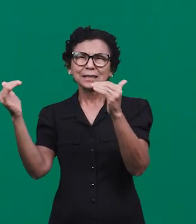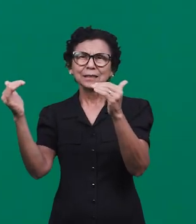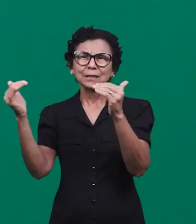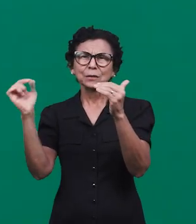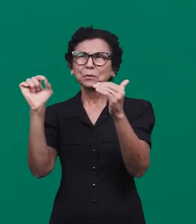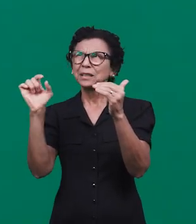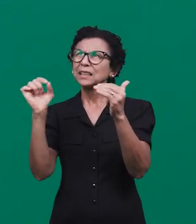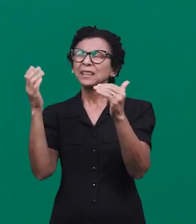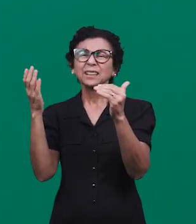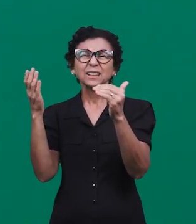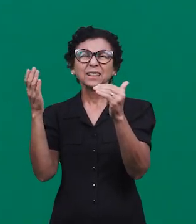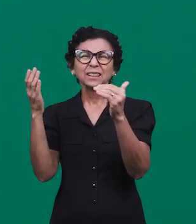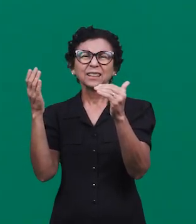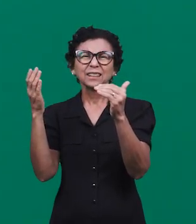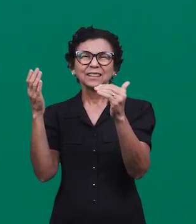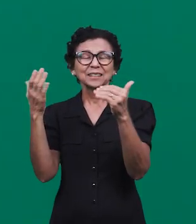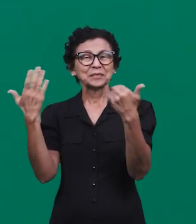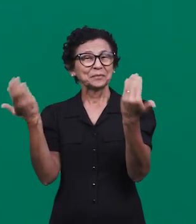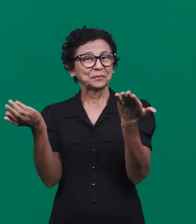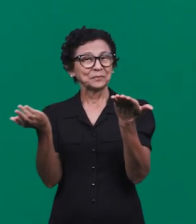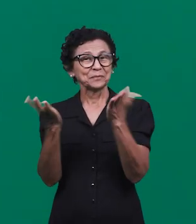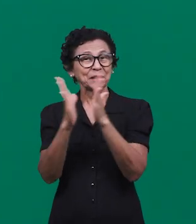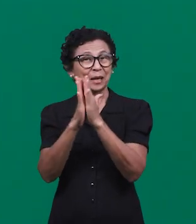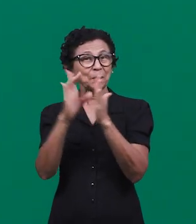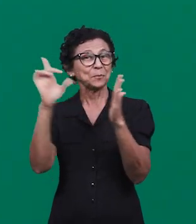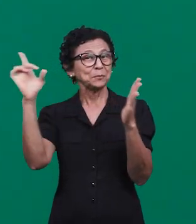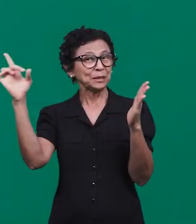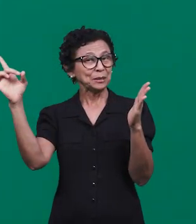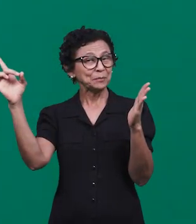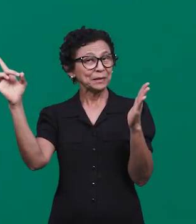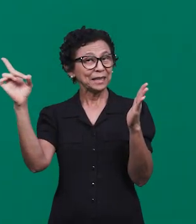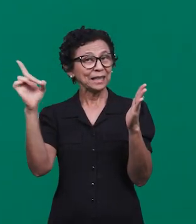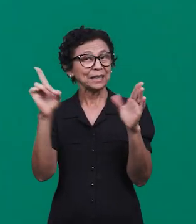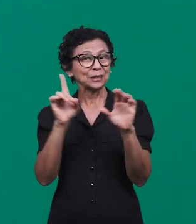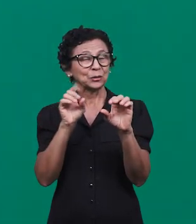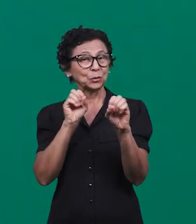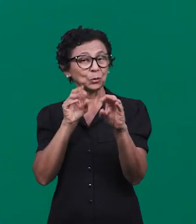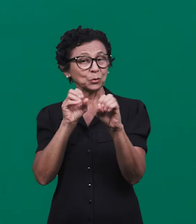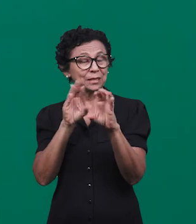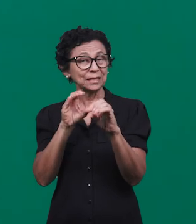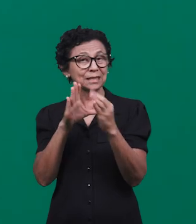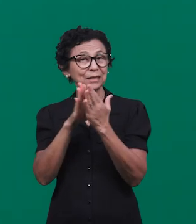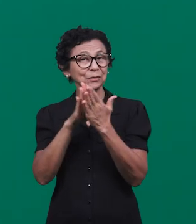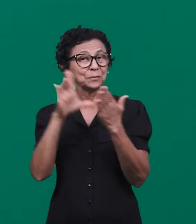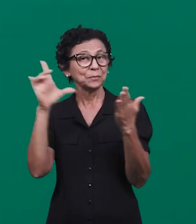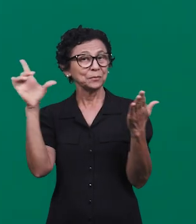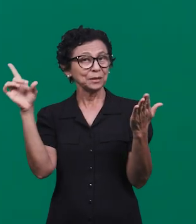quê? A palavra de Deus. O que nós precisamos obedecer?